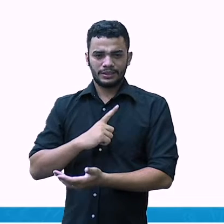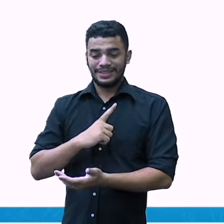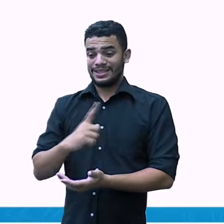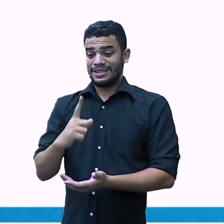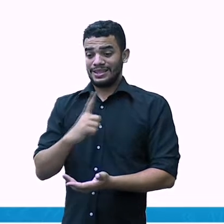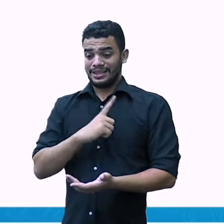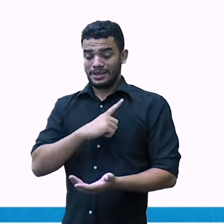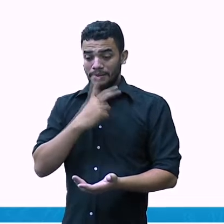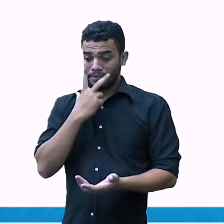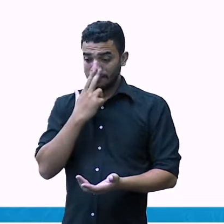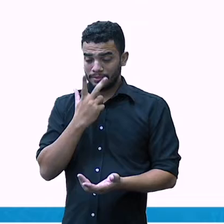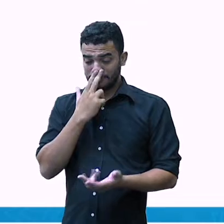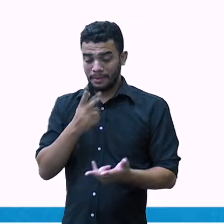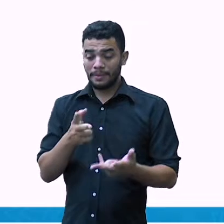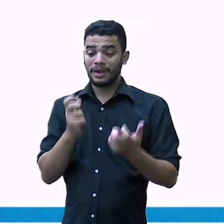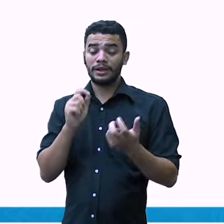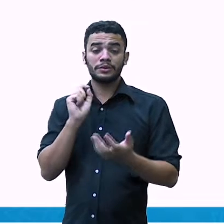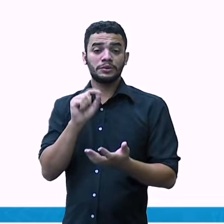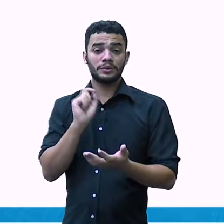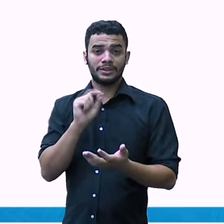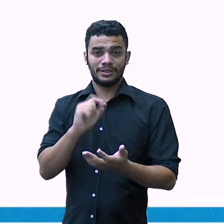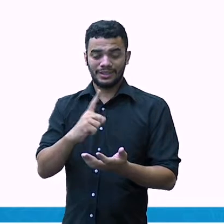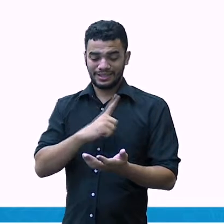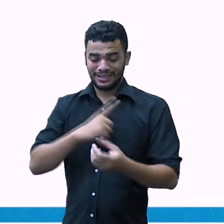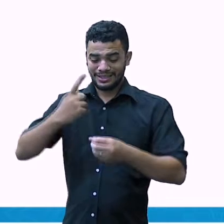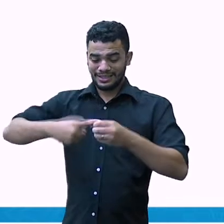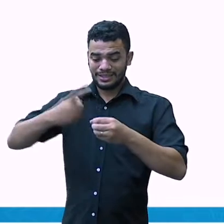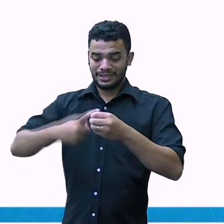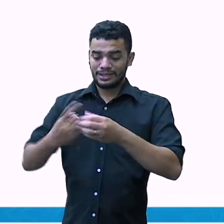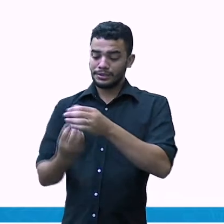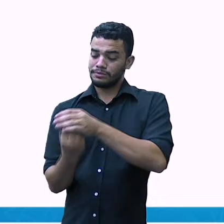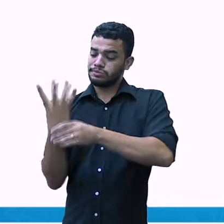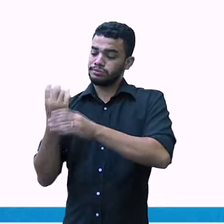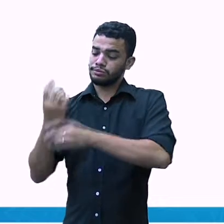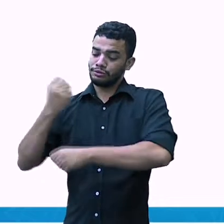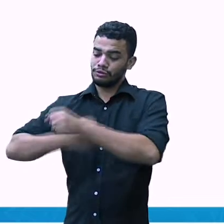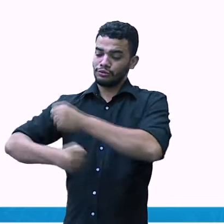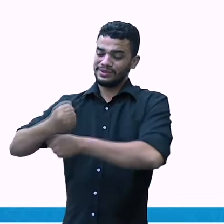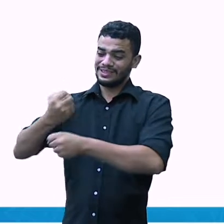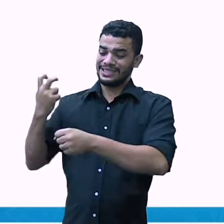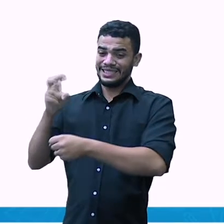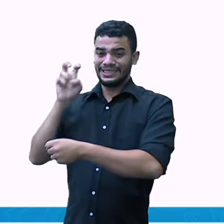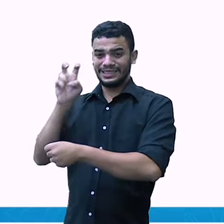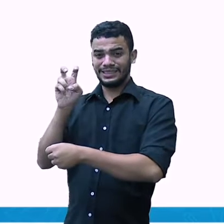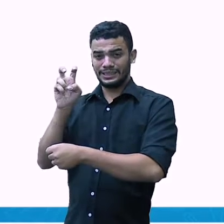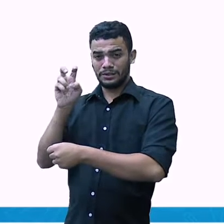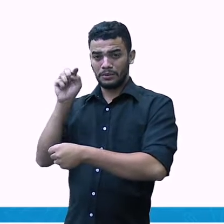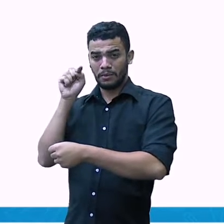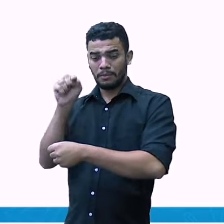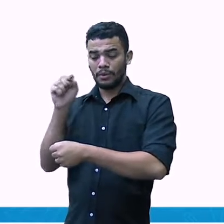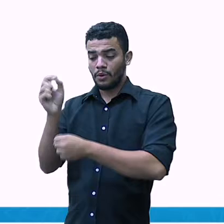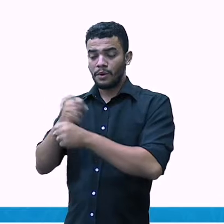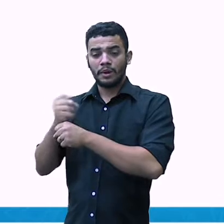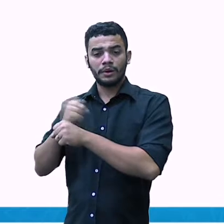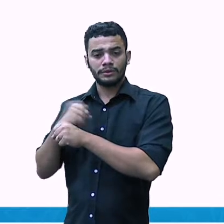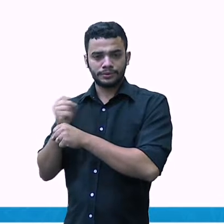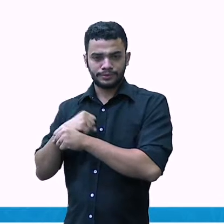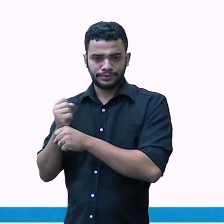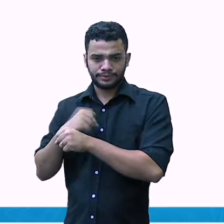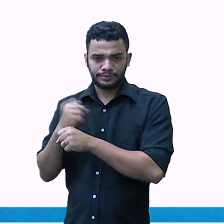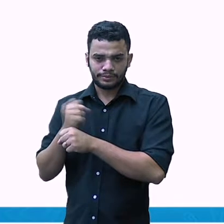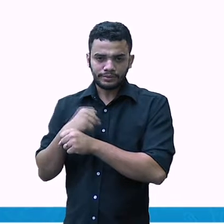2 séculos que muitas cidades surgiram e cresceram. Por isso, dizemos que o mundo